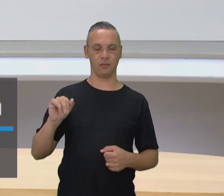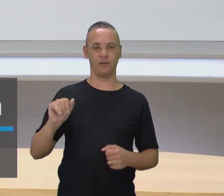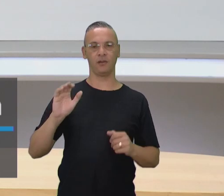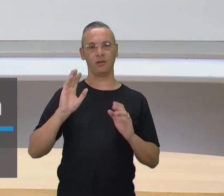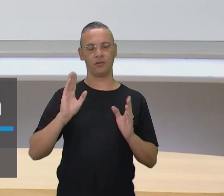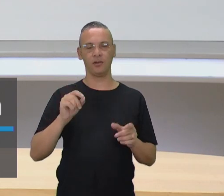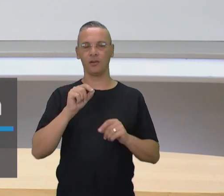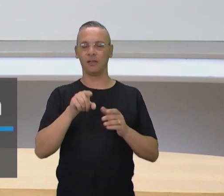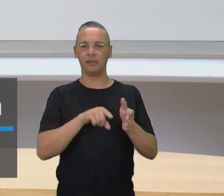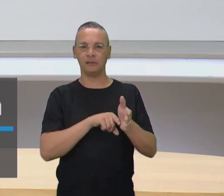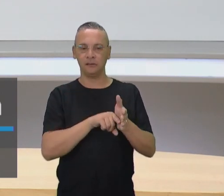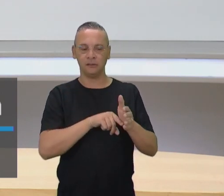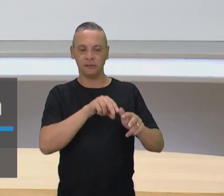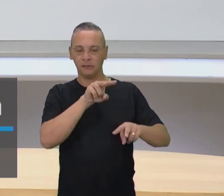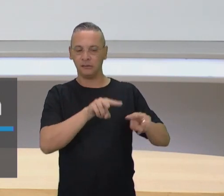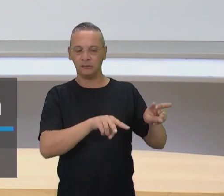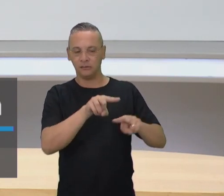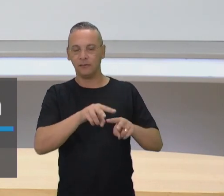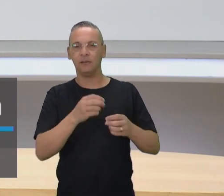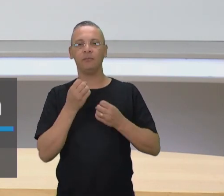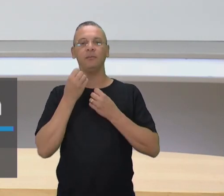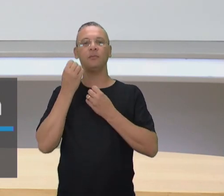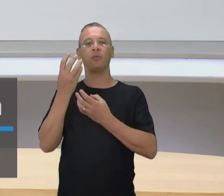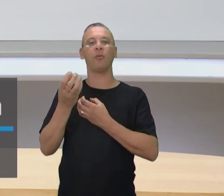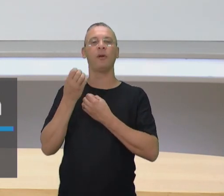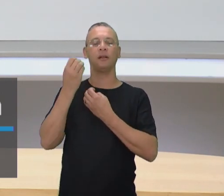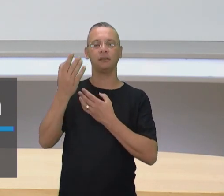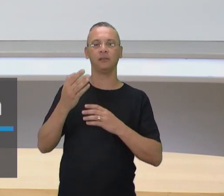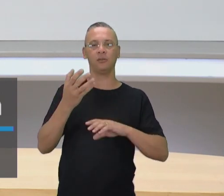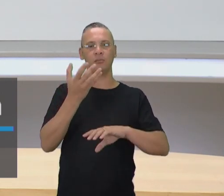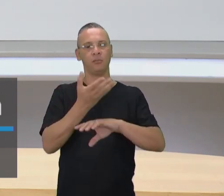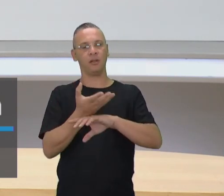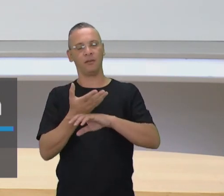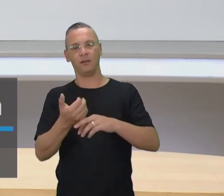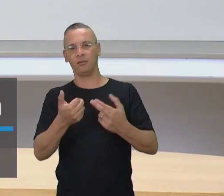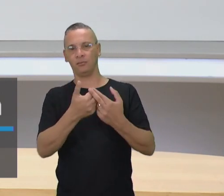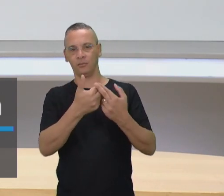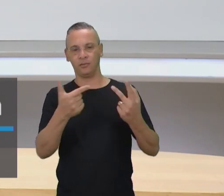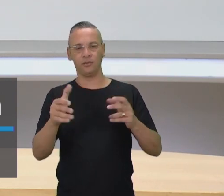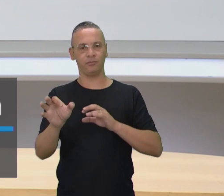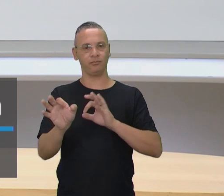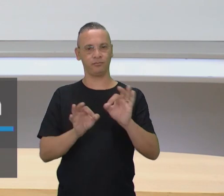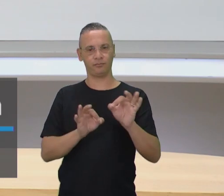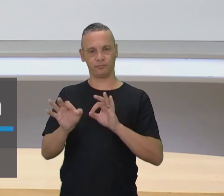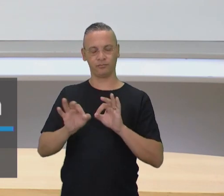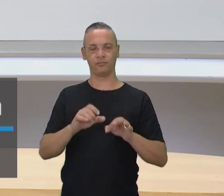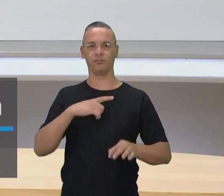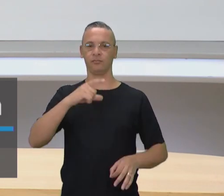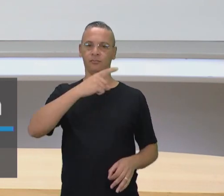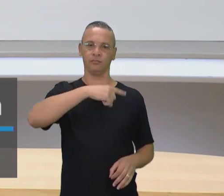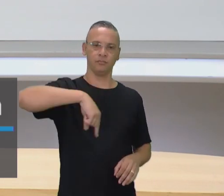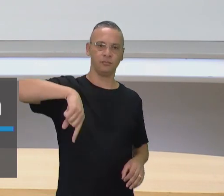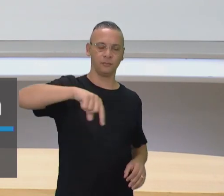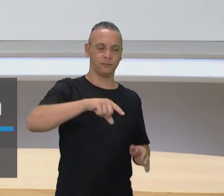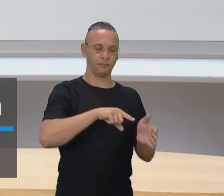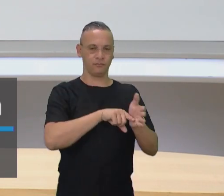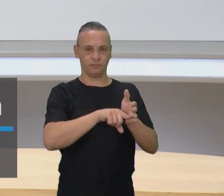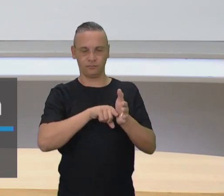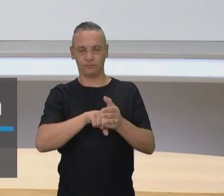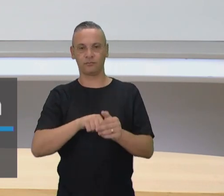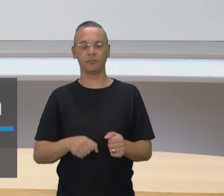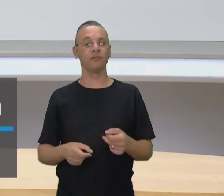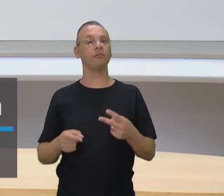Esse levantamento, dos dados, das informações, do material, organizando e separando para a gente poder